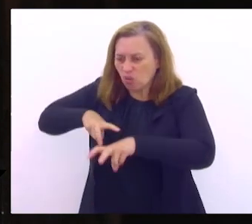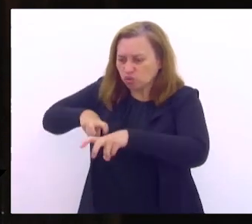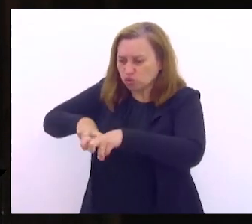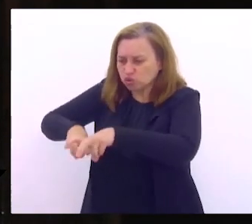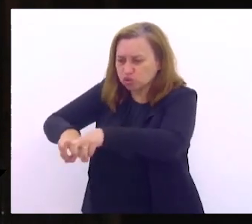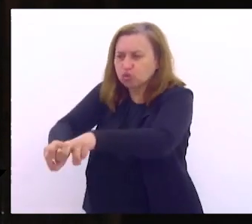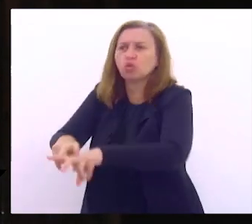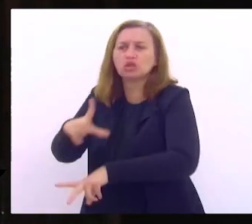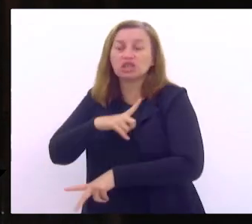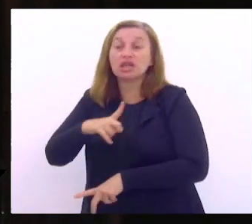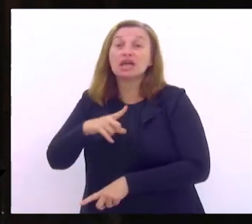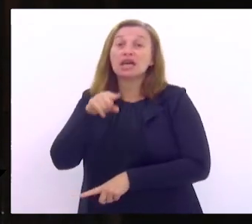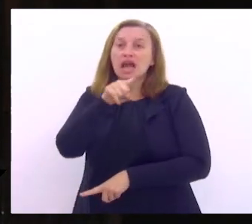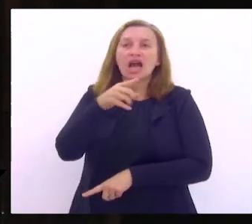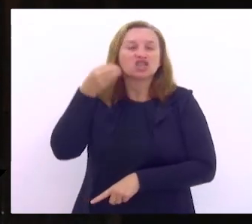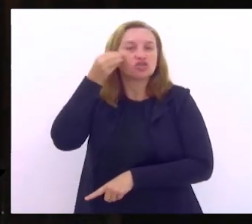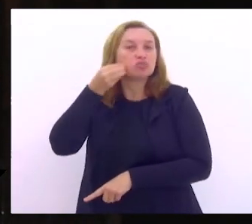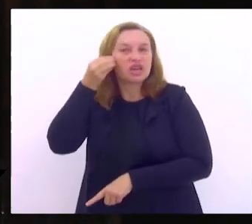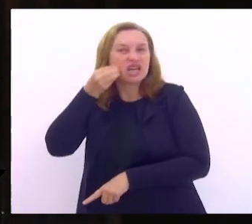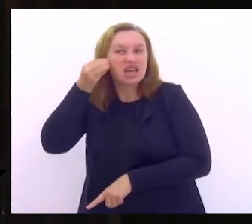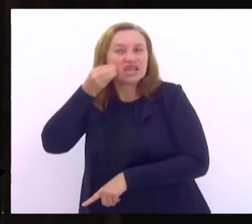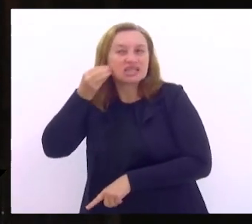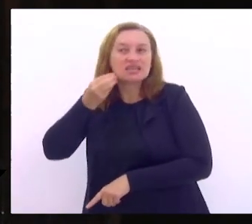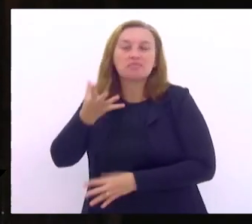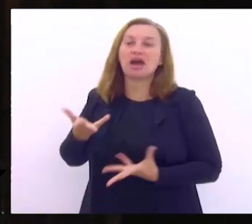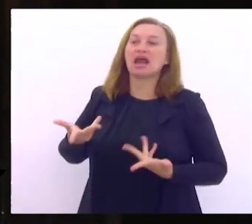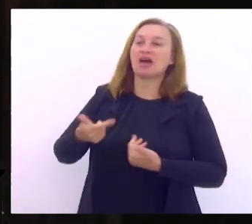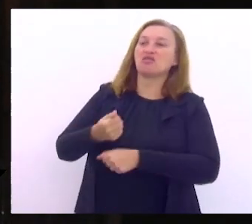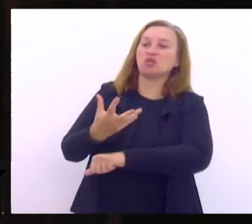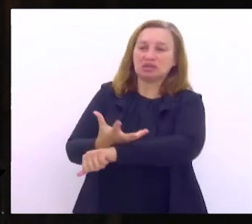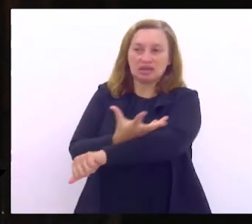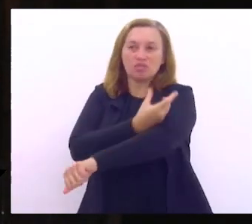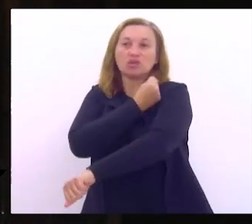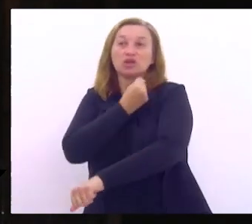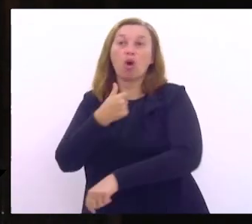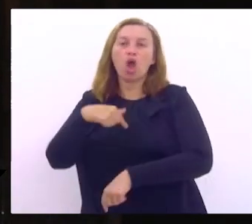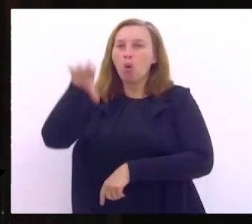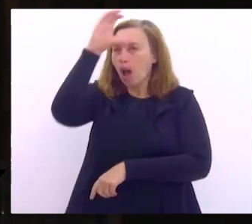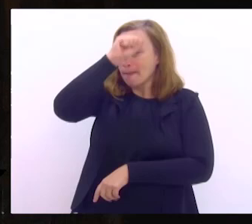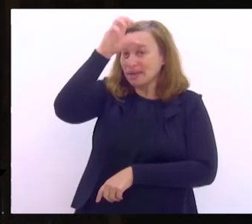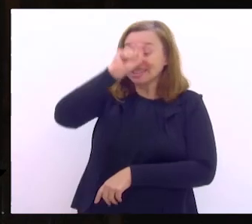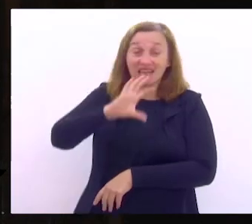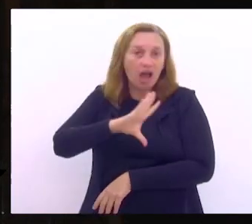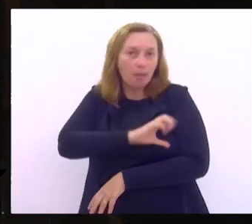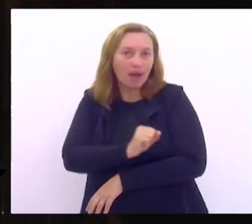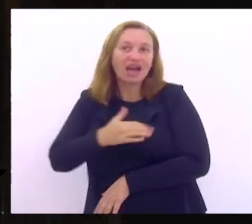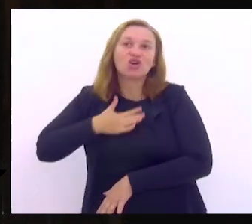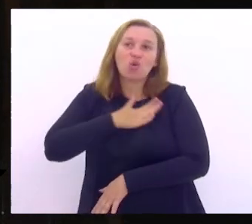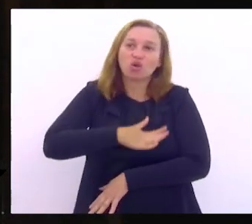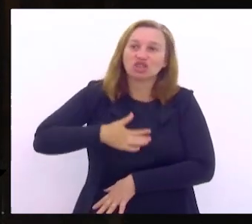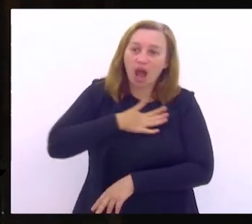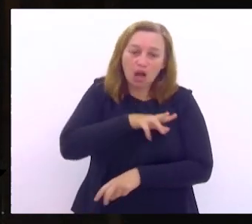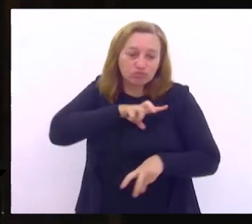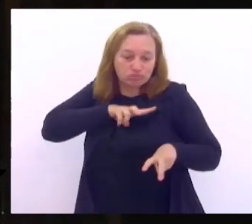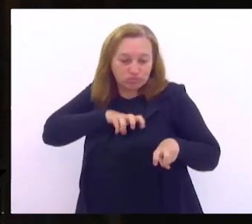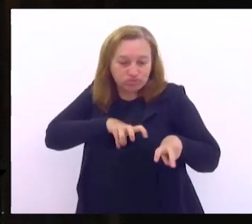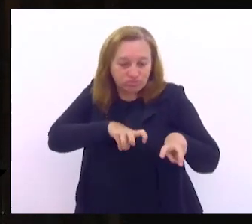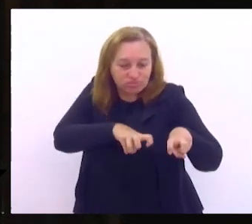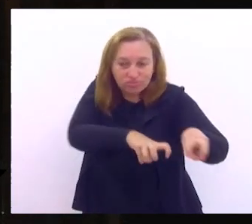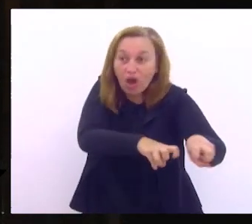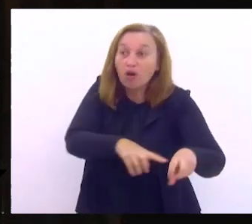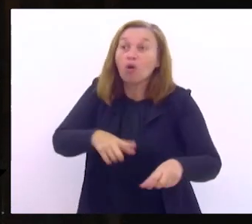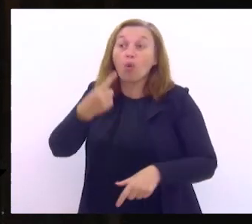ali a gente viveu grandes emoções. Eu aprendi a amar e a gostar do atletismo quando eu